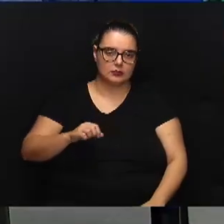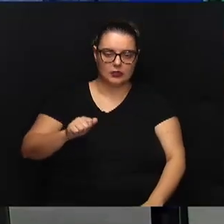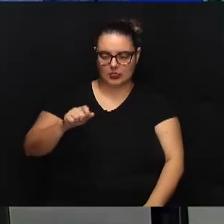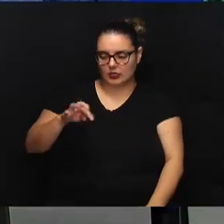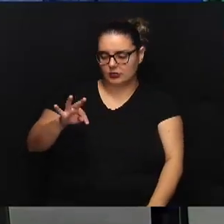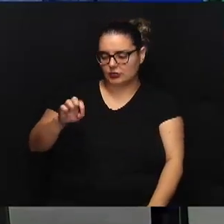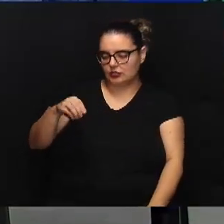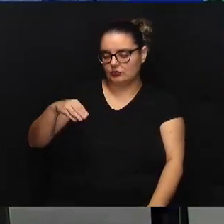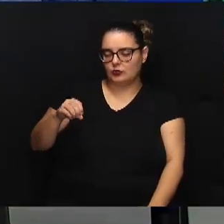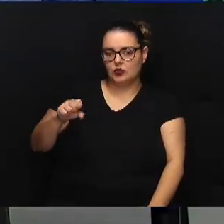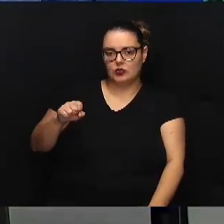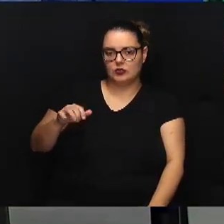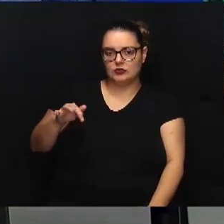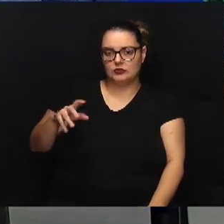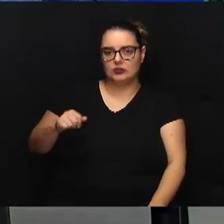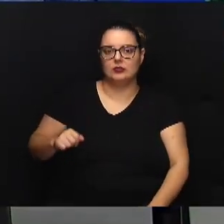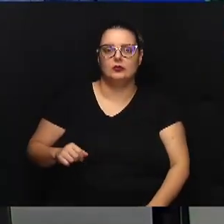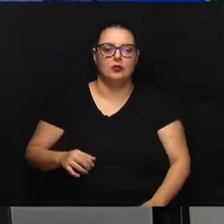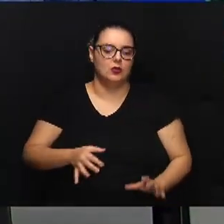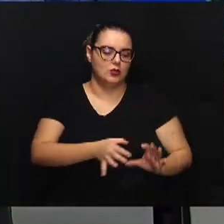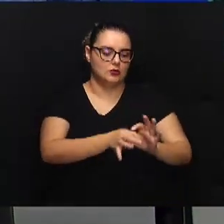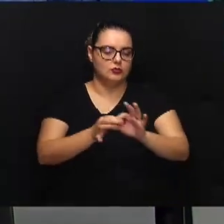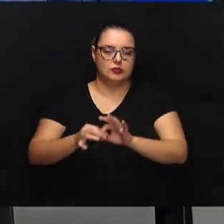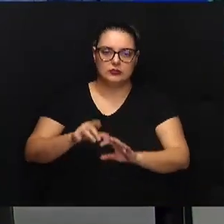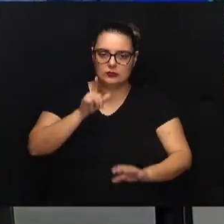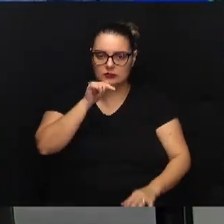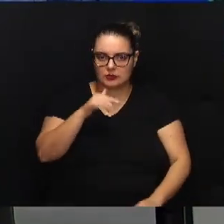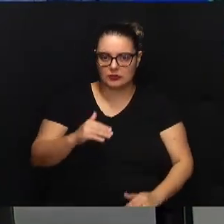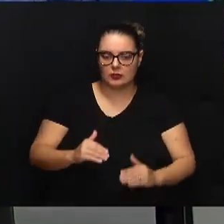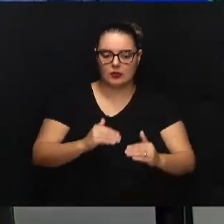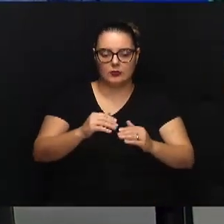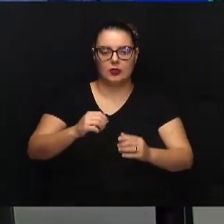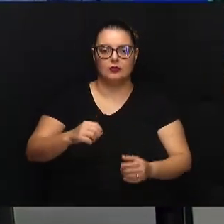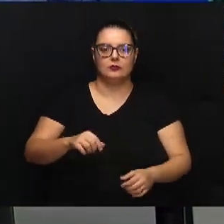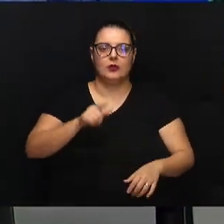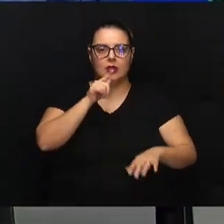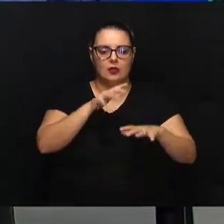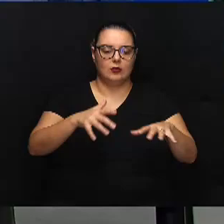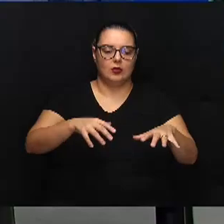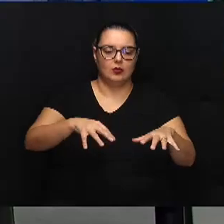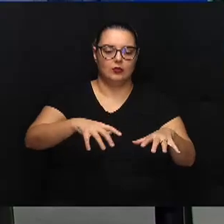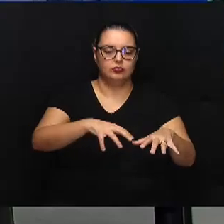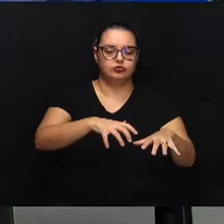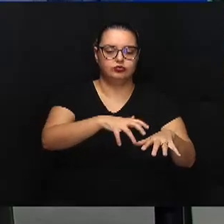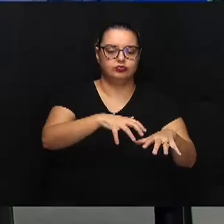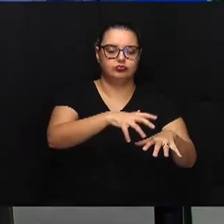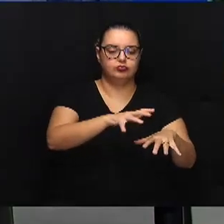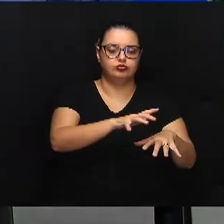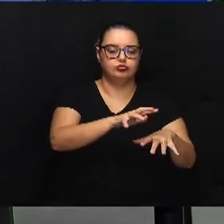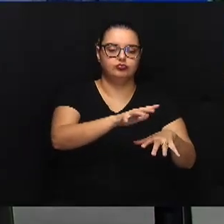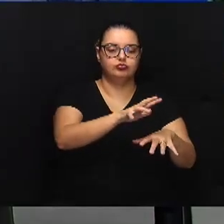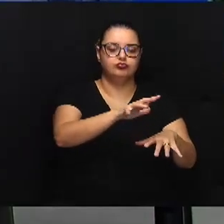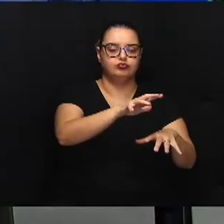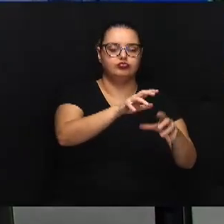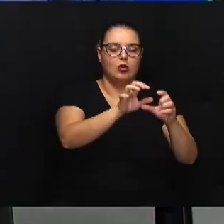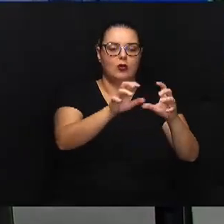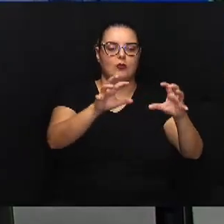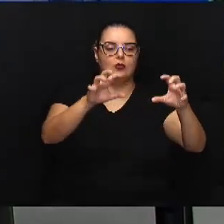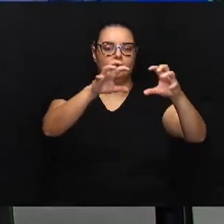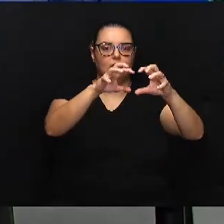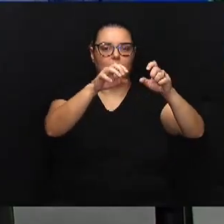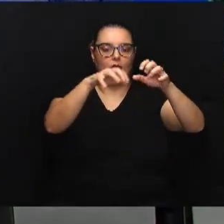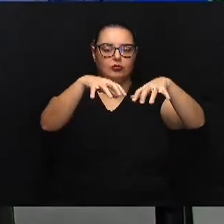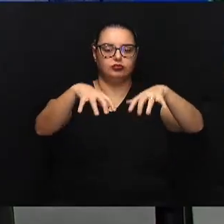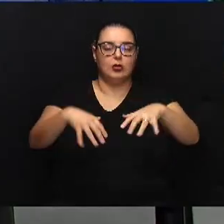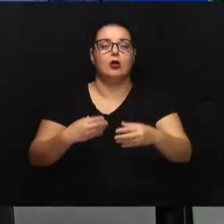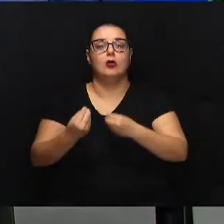né? Desde o ciclo hidrológico, por exemplo, da água, a formação das gotas, como que essas chuvas se formam, como que elas interagem,